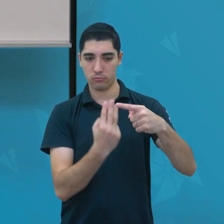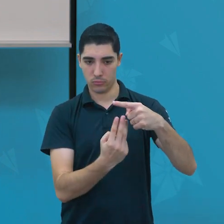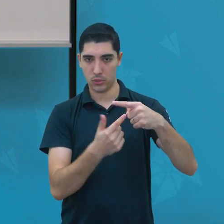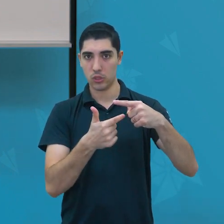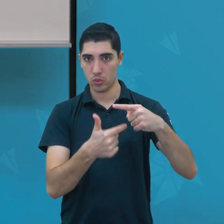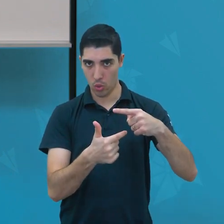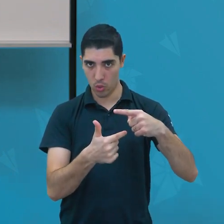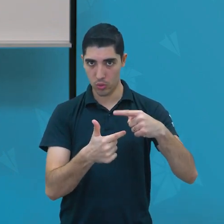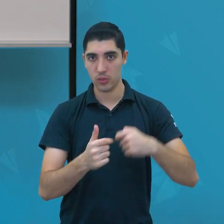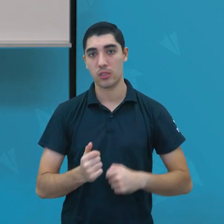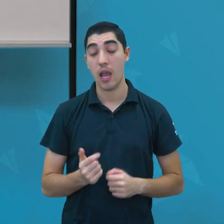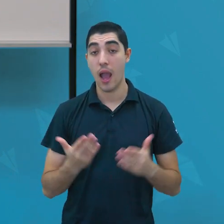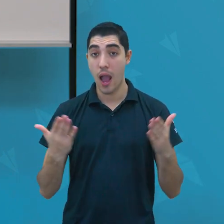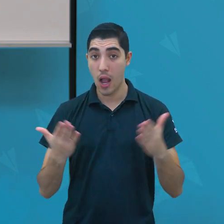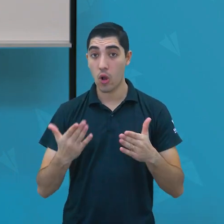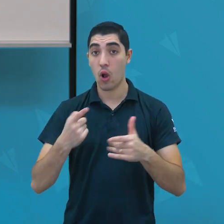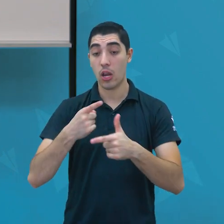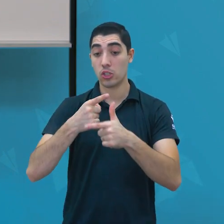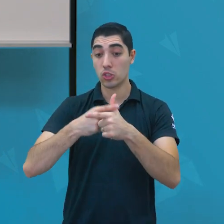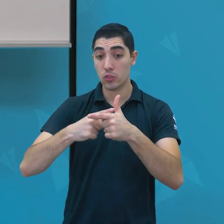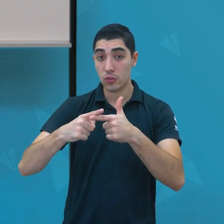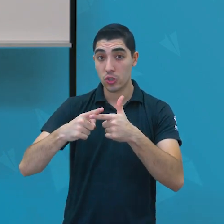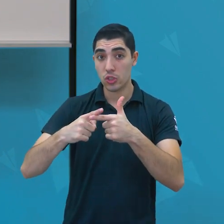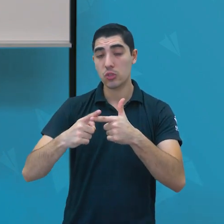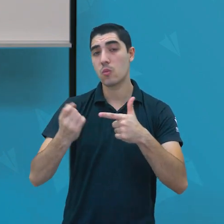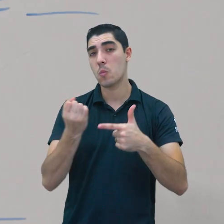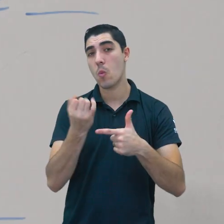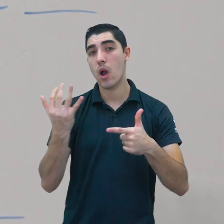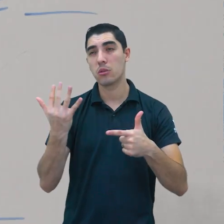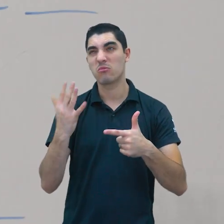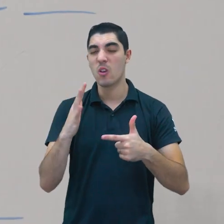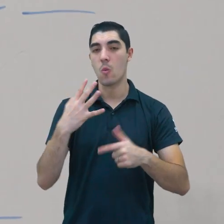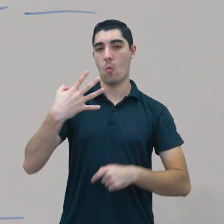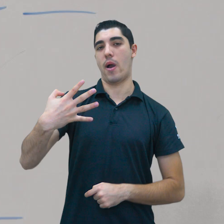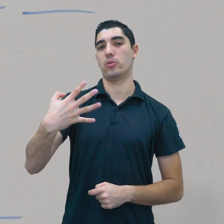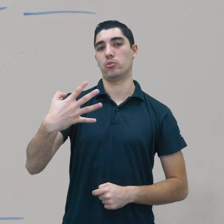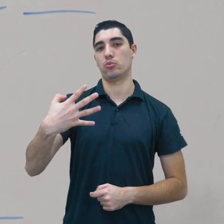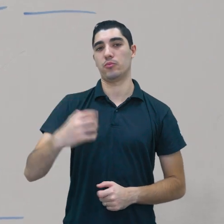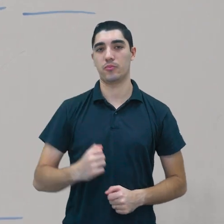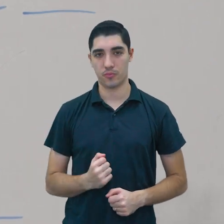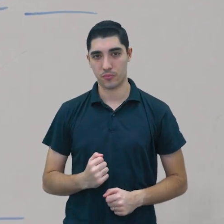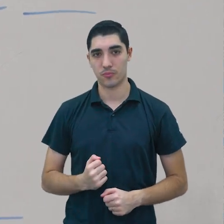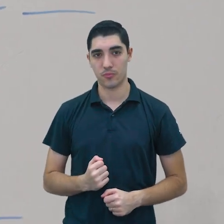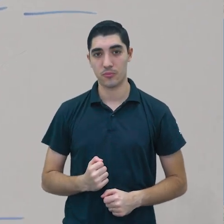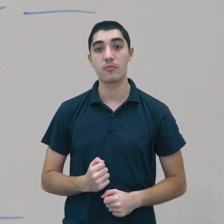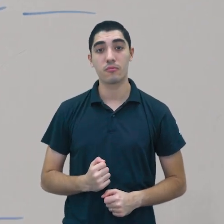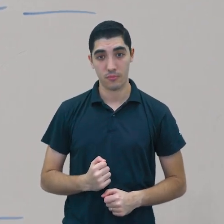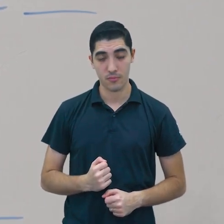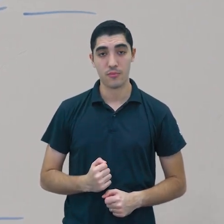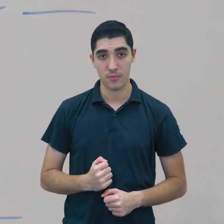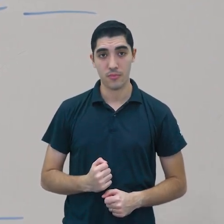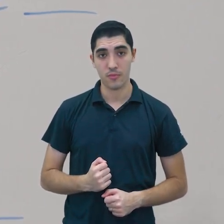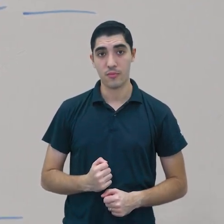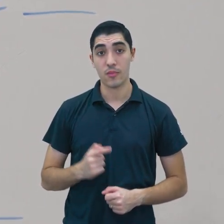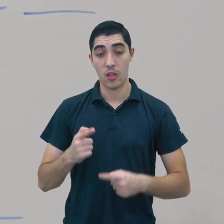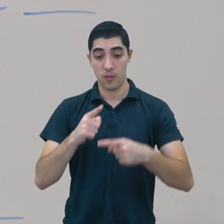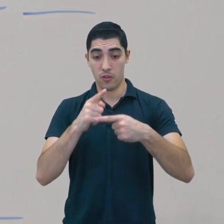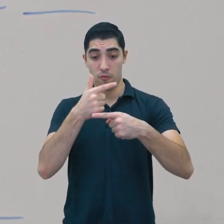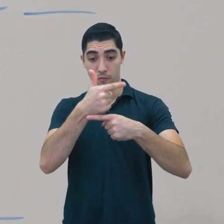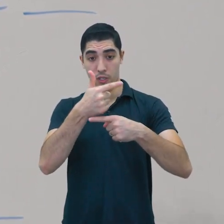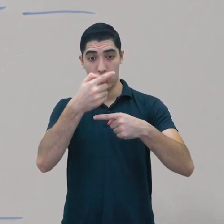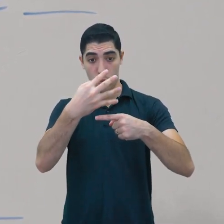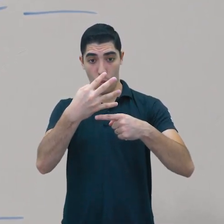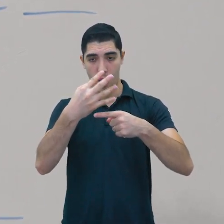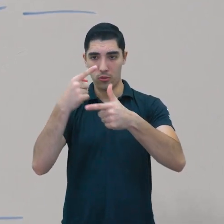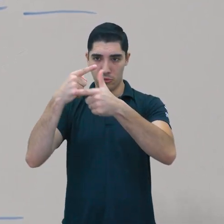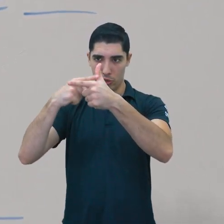24/32, tá? Vou dividir aqui agora por 4. Vou dividir agora por 4. 24